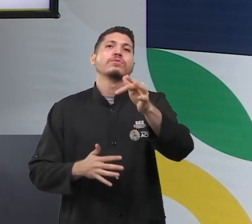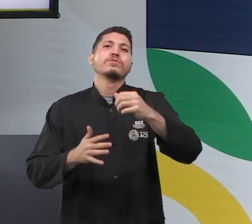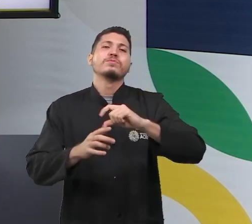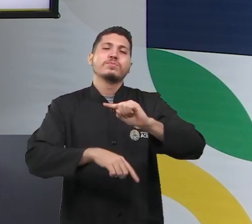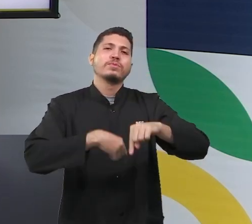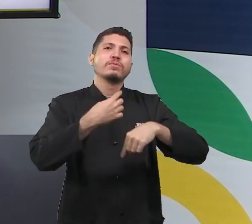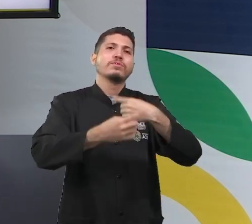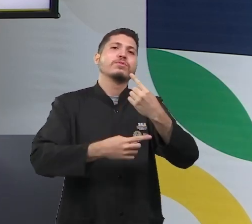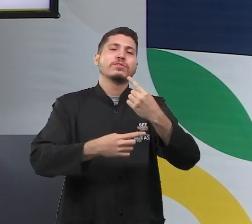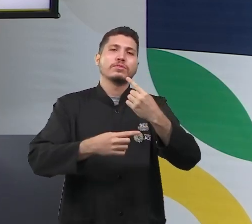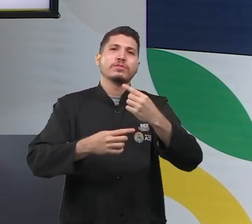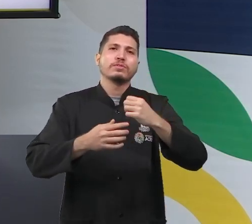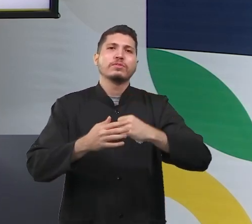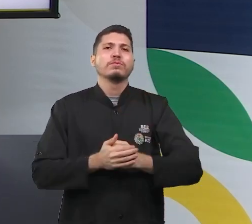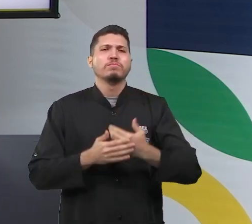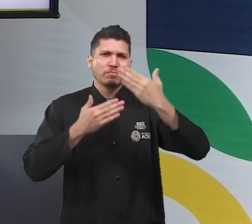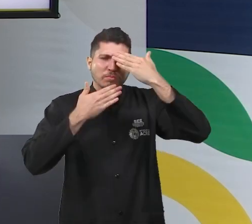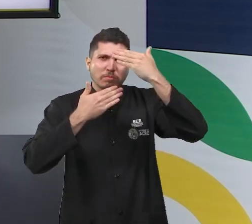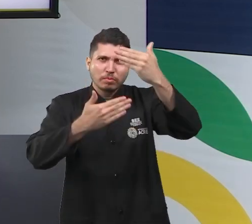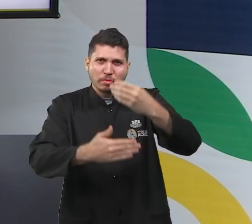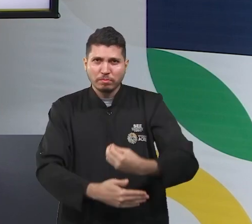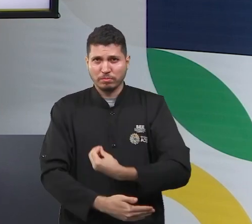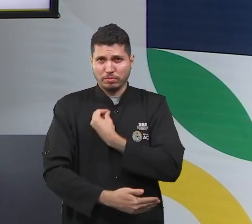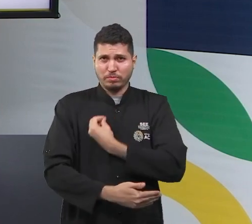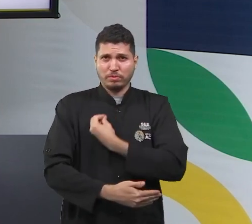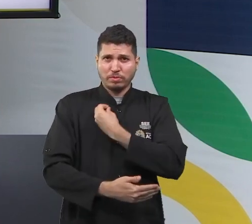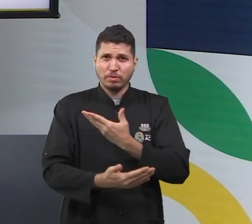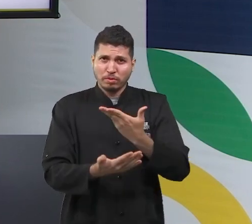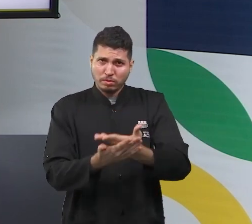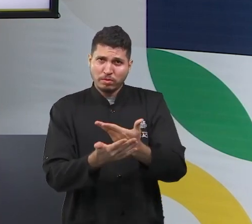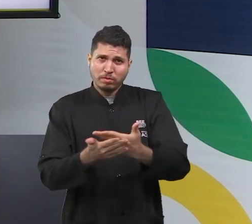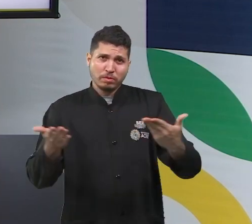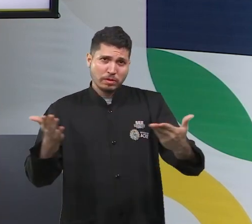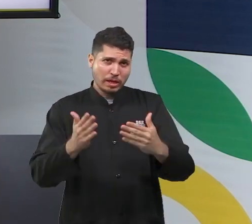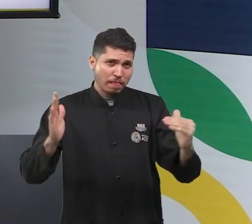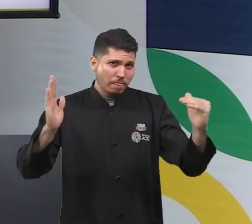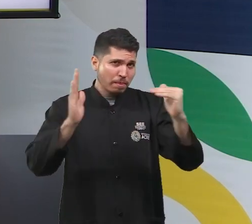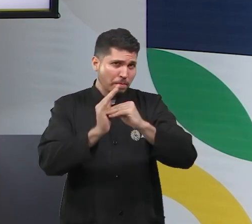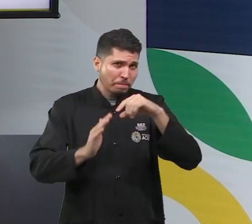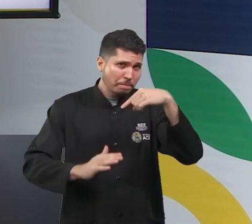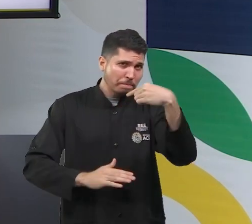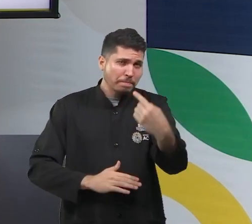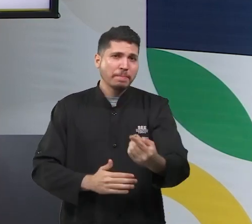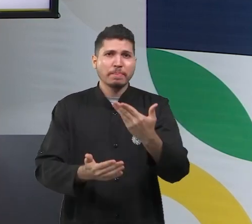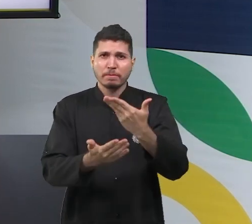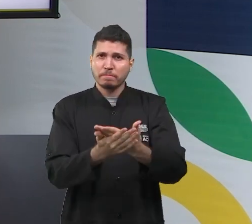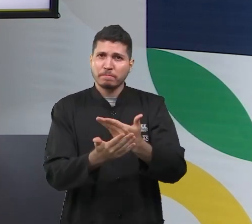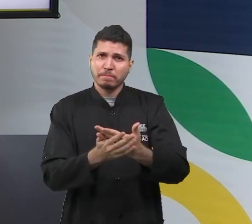Muito obrigado pela sua participação na nossa aula de hoje e até a próxima aula.